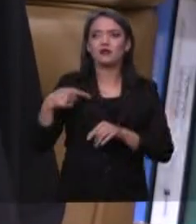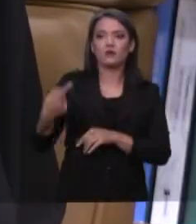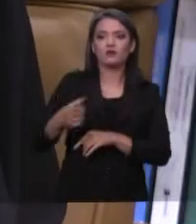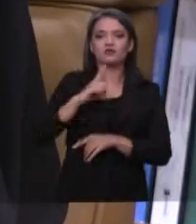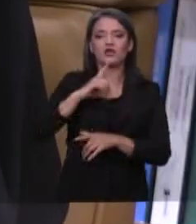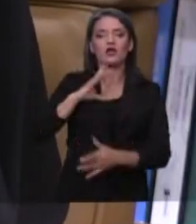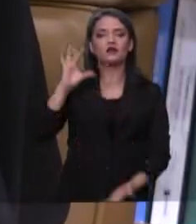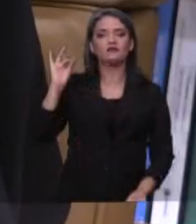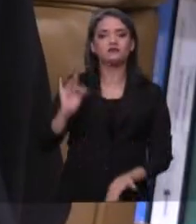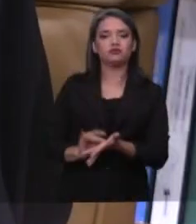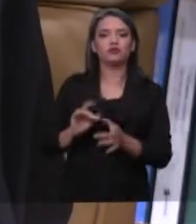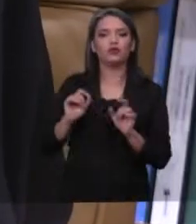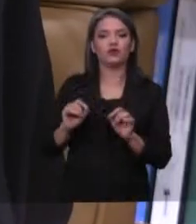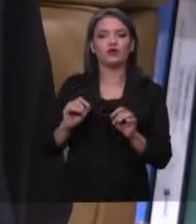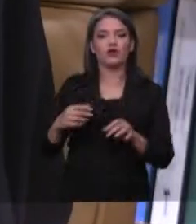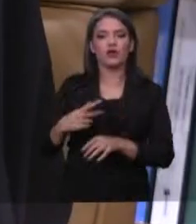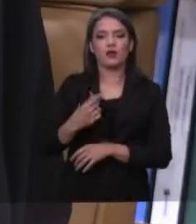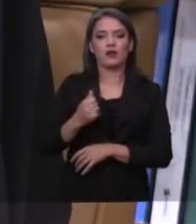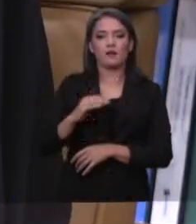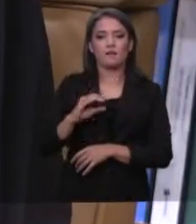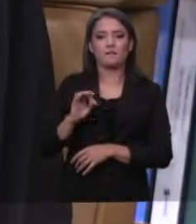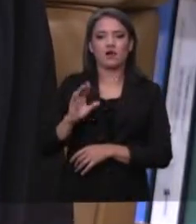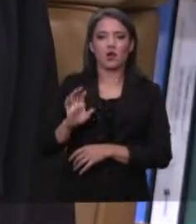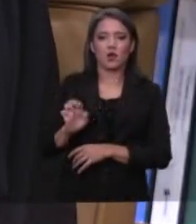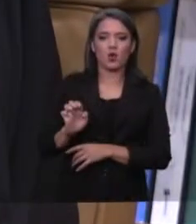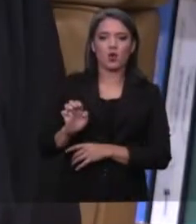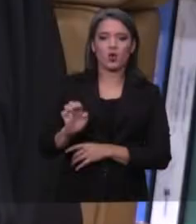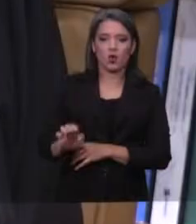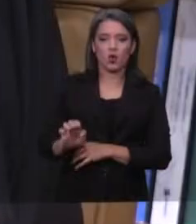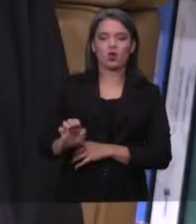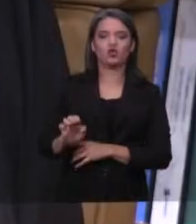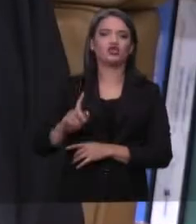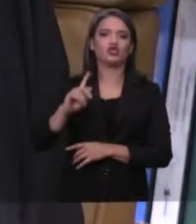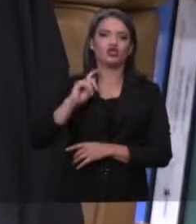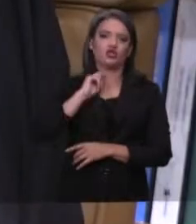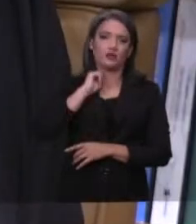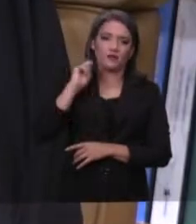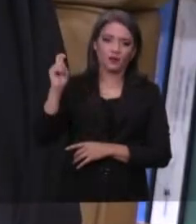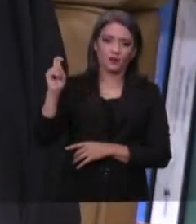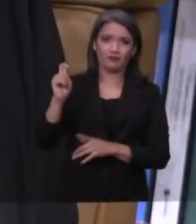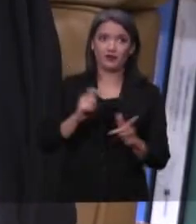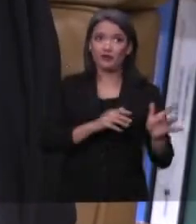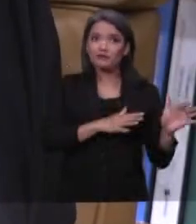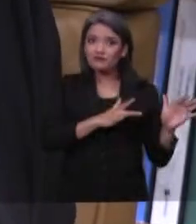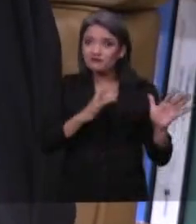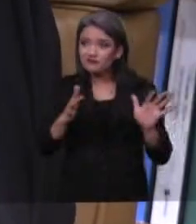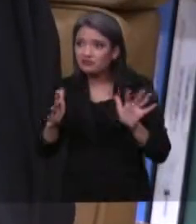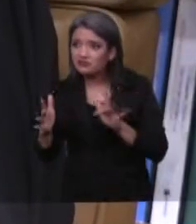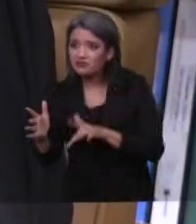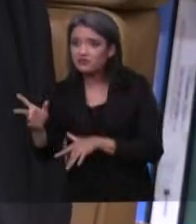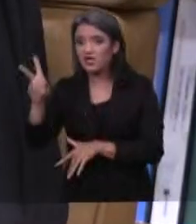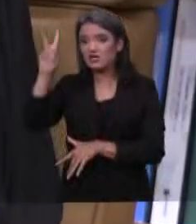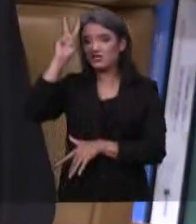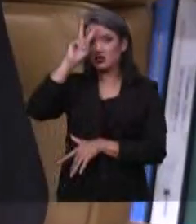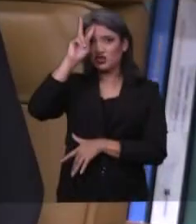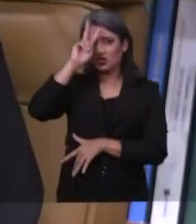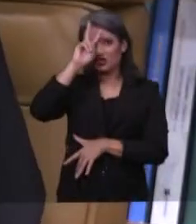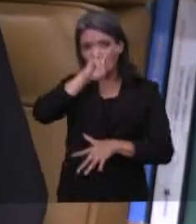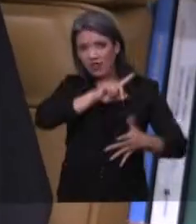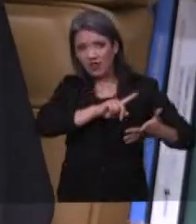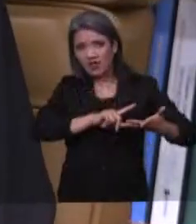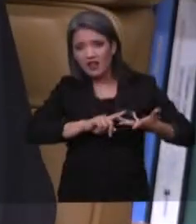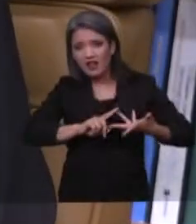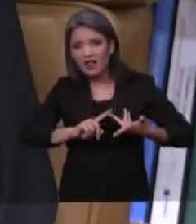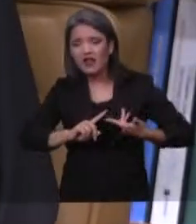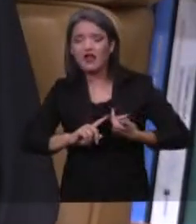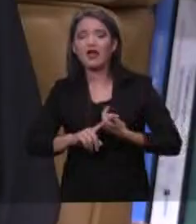vice-presidente do chamado pacote de abril. De modo que é